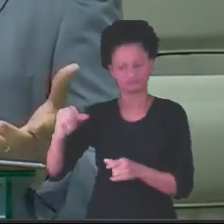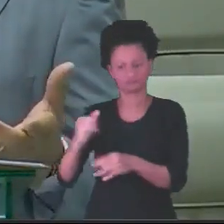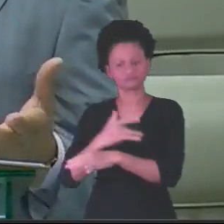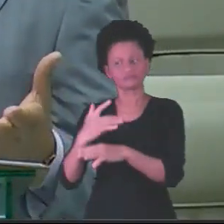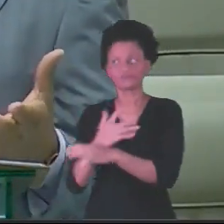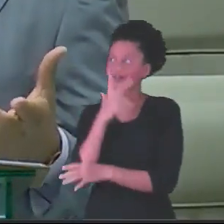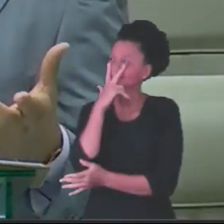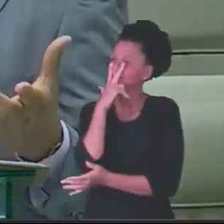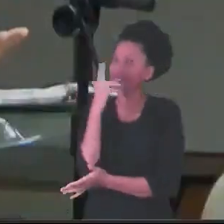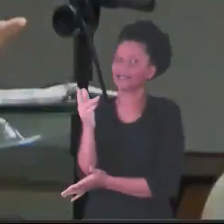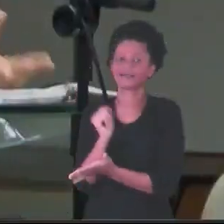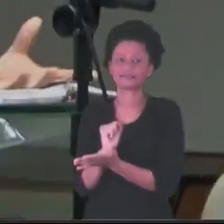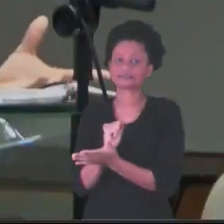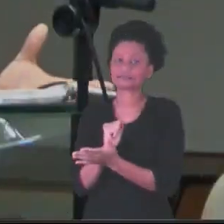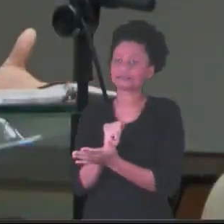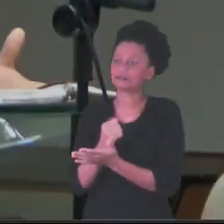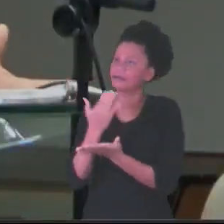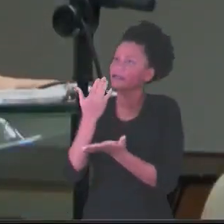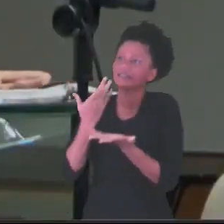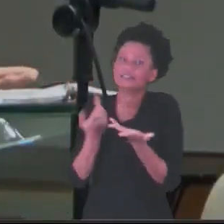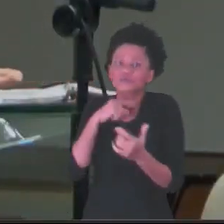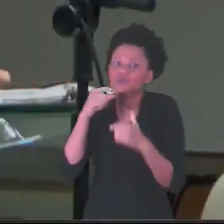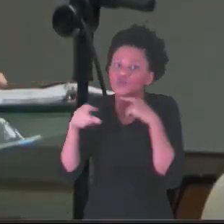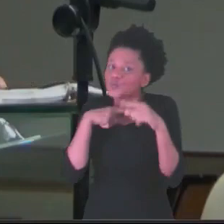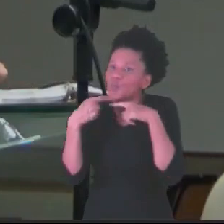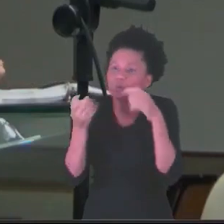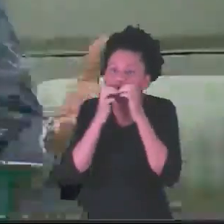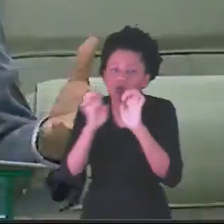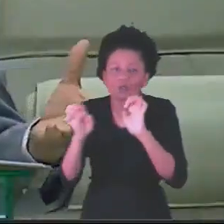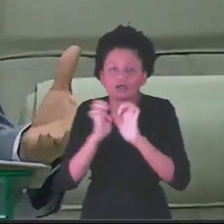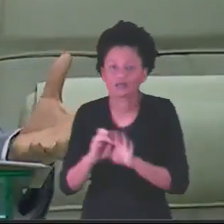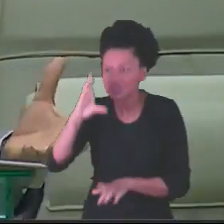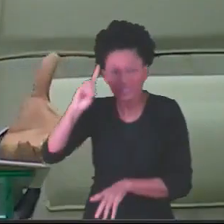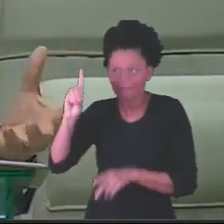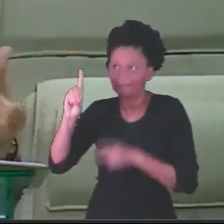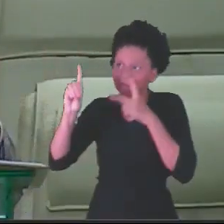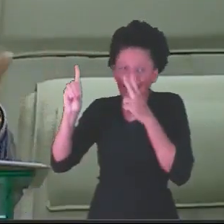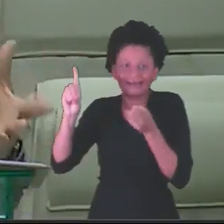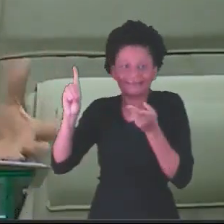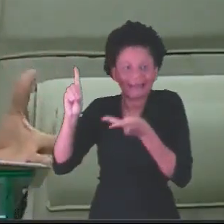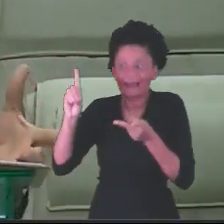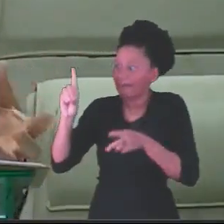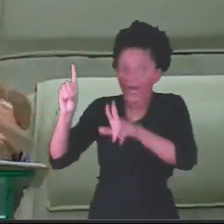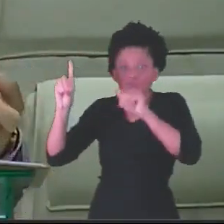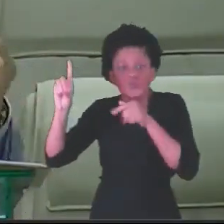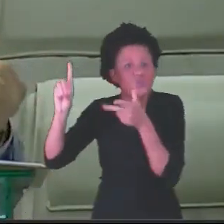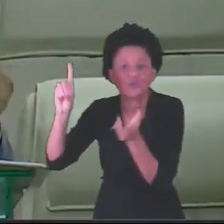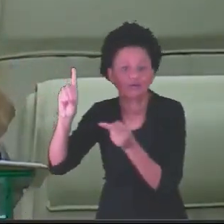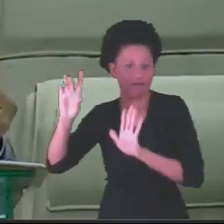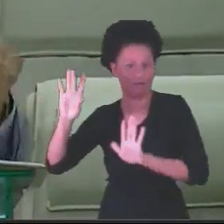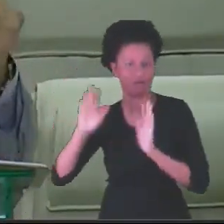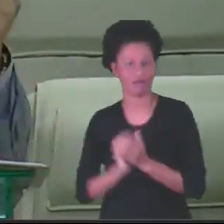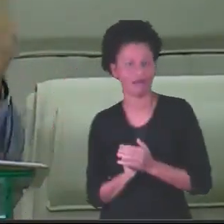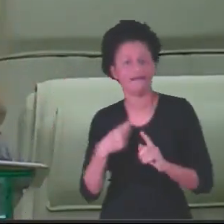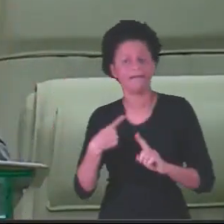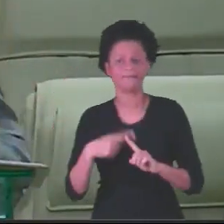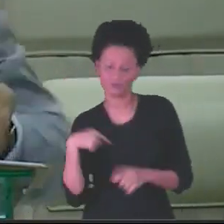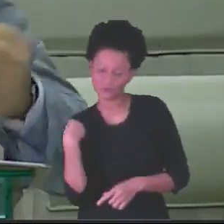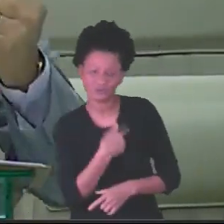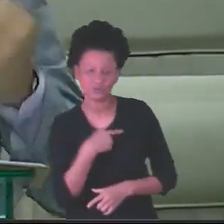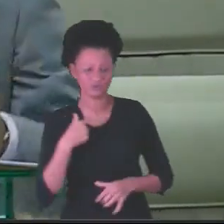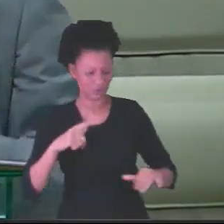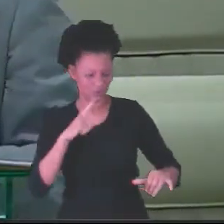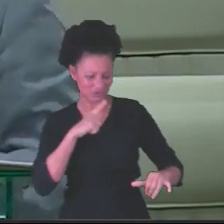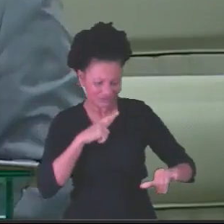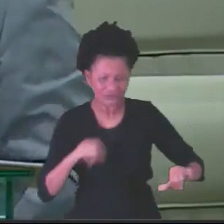havia falhado o nosso deus nunca fale não a despeito das dificuldades das decepções daquilo que nós sofremos